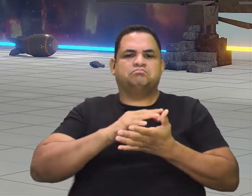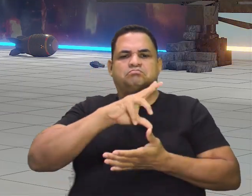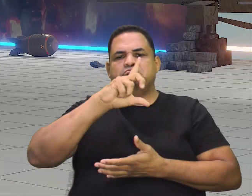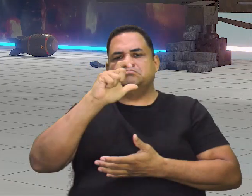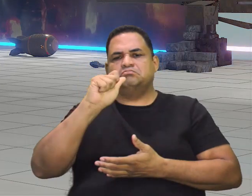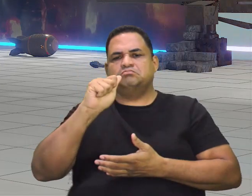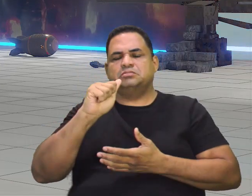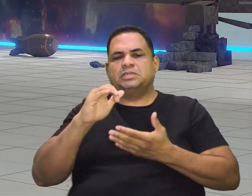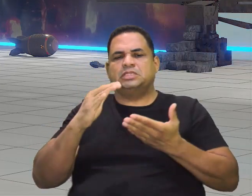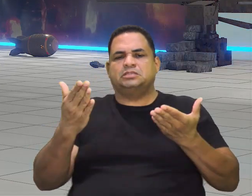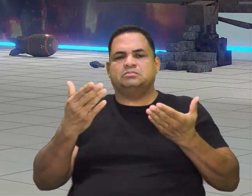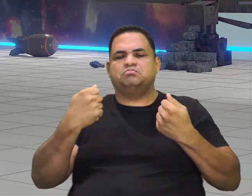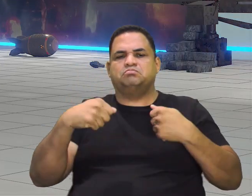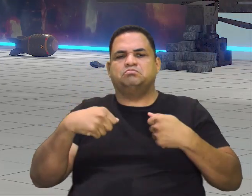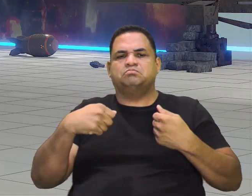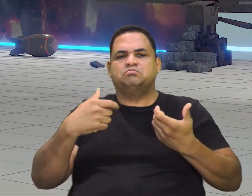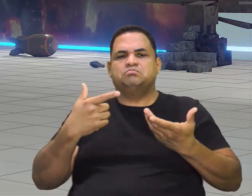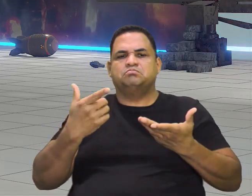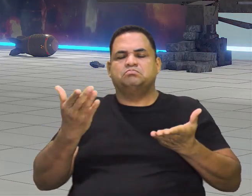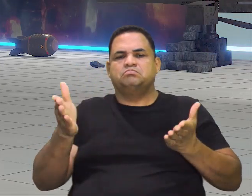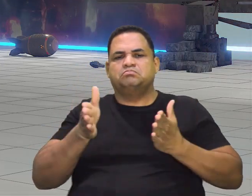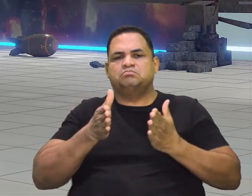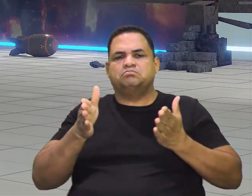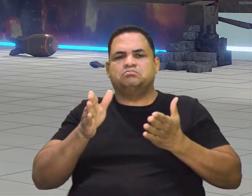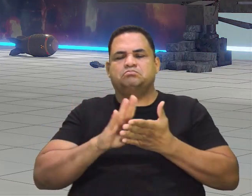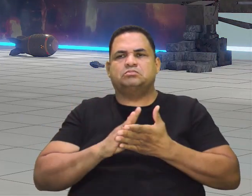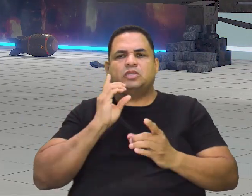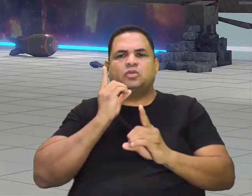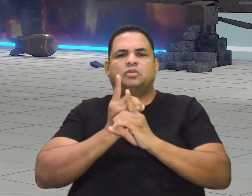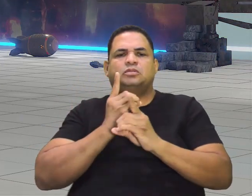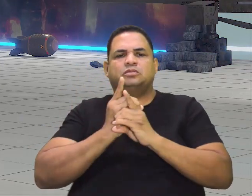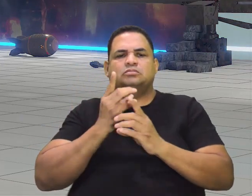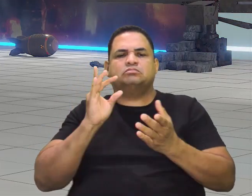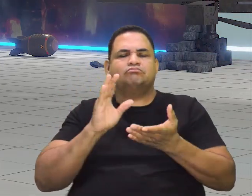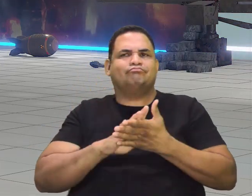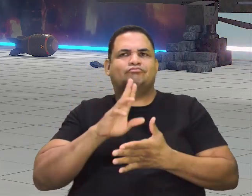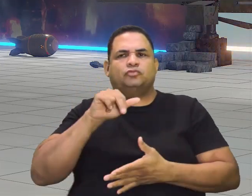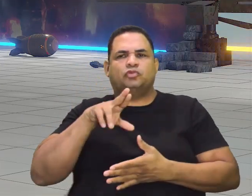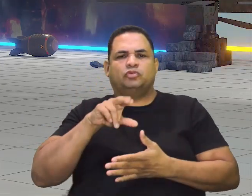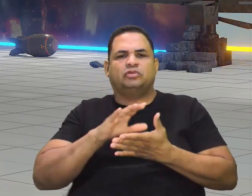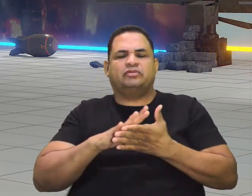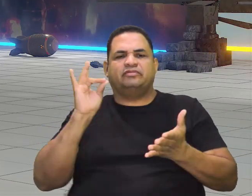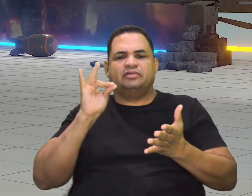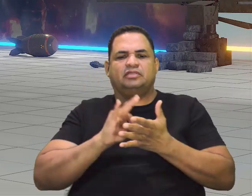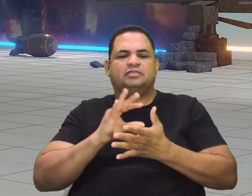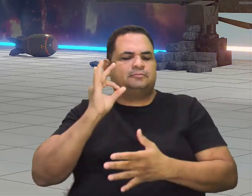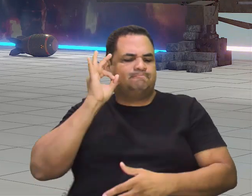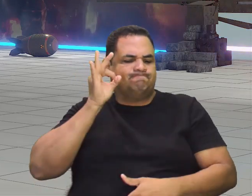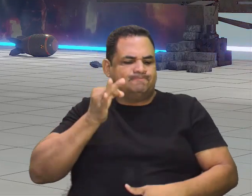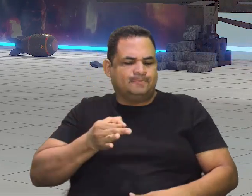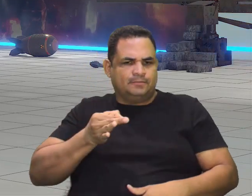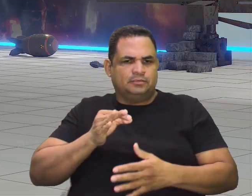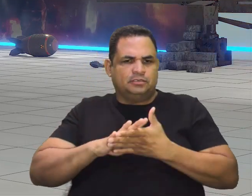data, e poderiam chegar a uma verdade absoluta. Gente, a história nunca vai chegar a uma verdade absoluta.